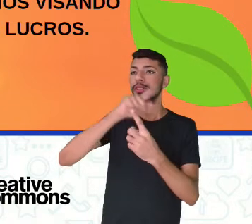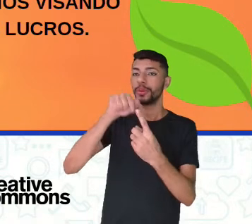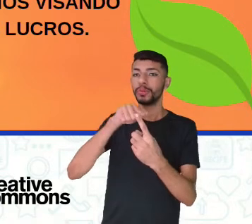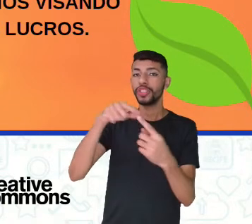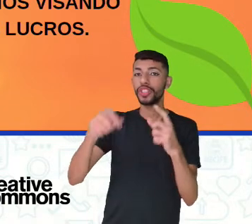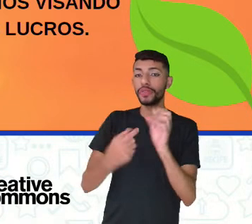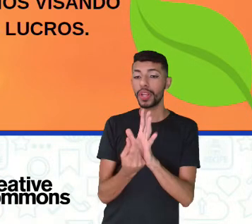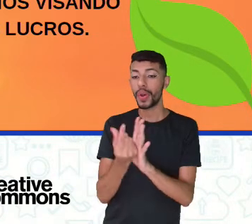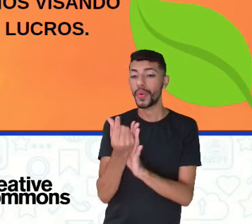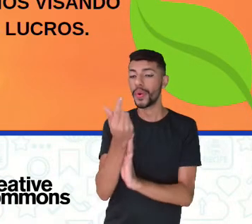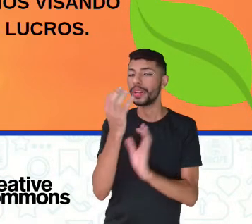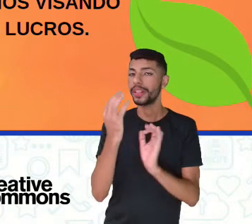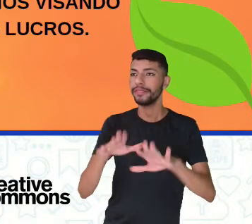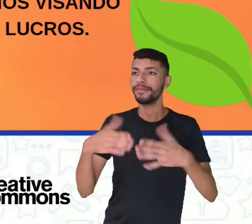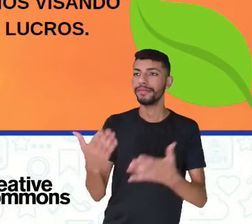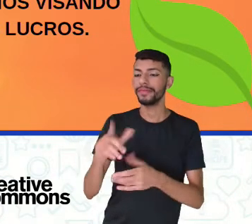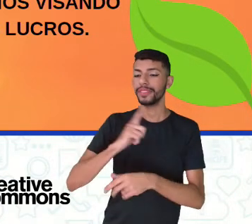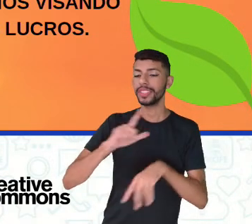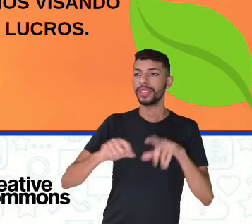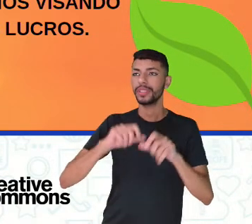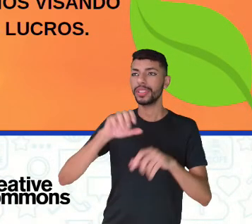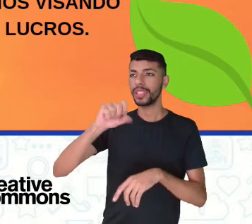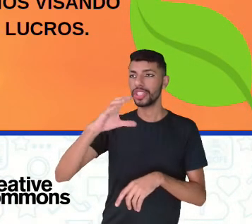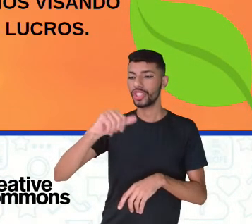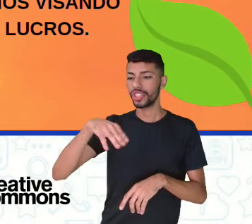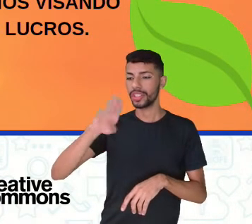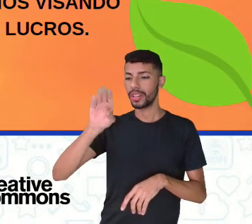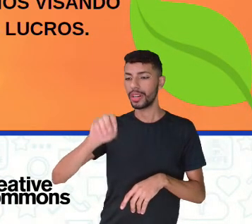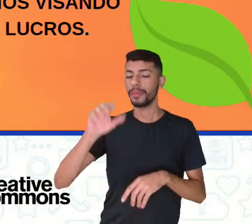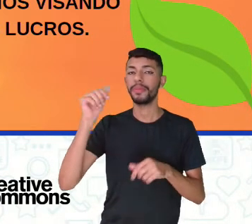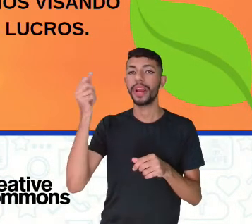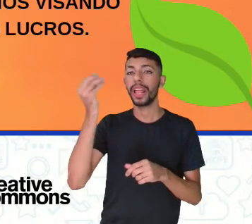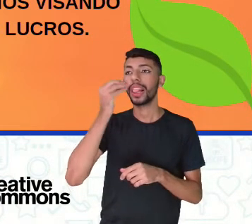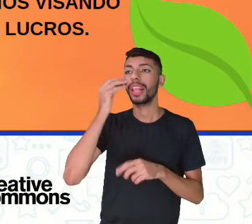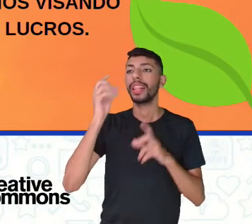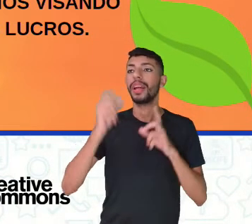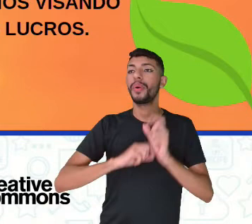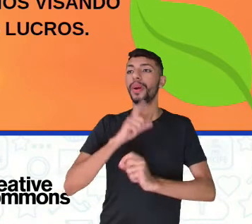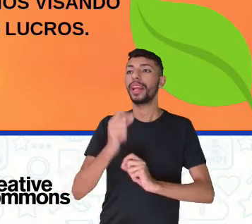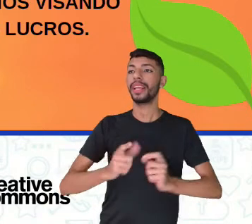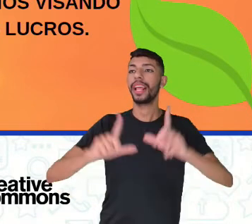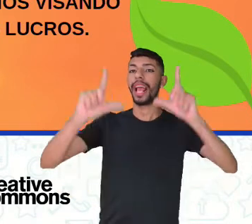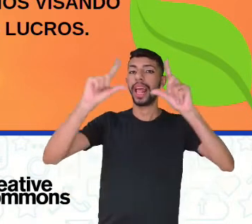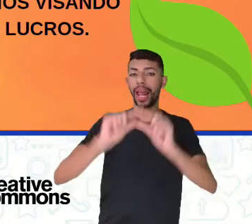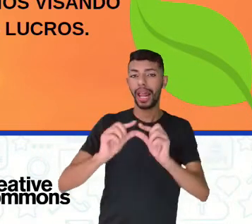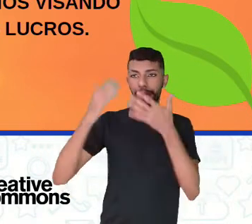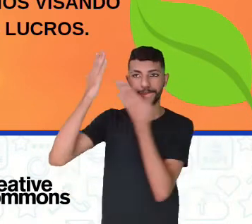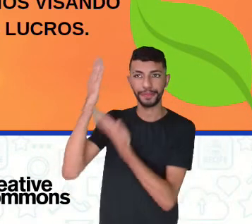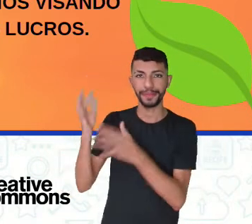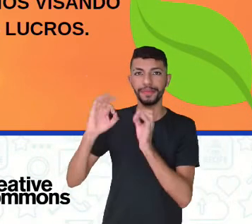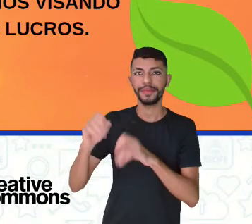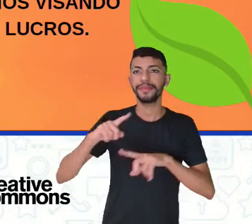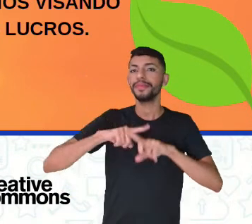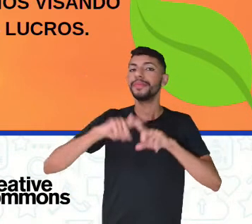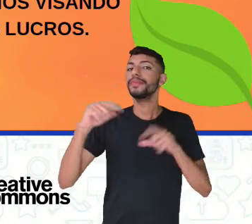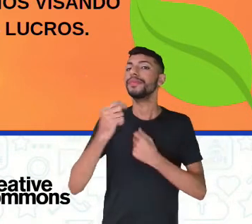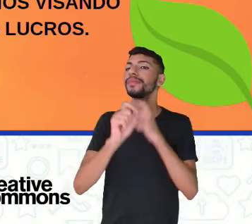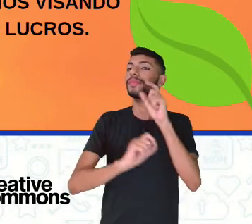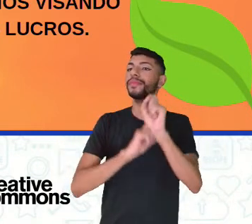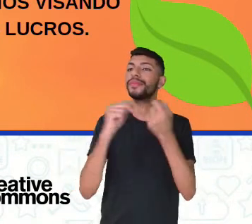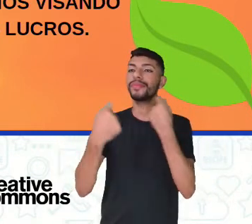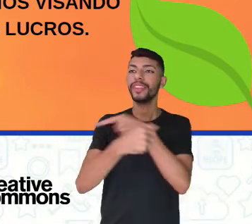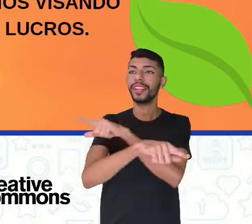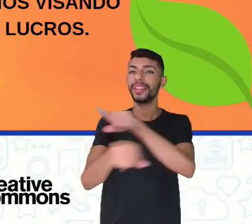vem a questão do escambo para tentar aí amenizar essa situação, mas aí vocês vão ver